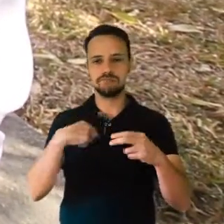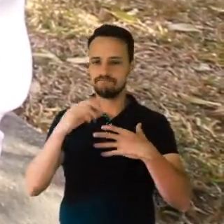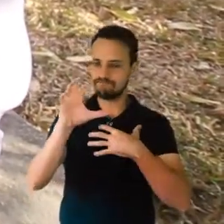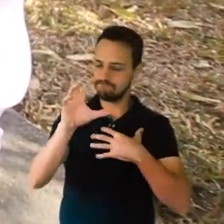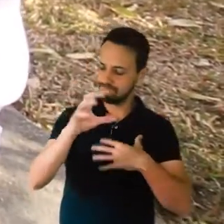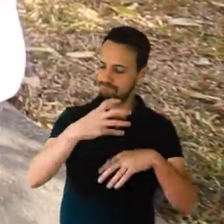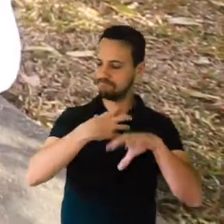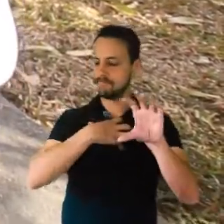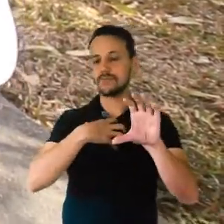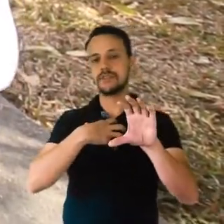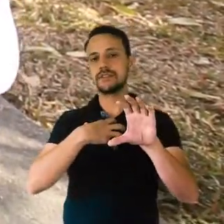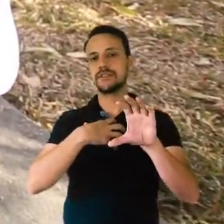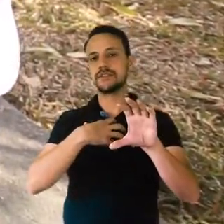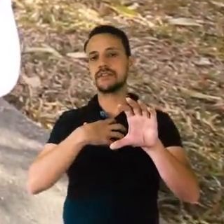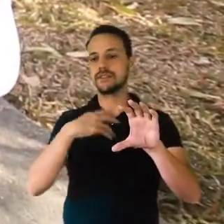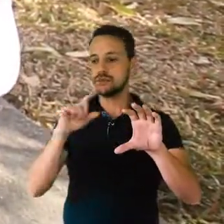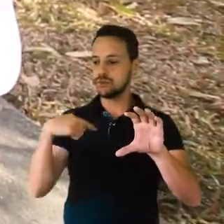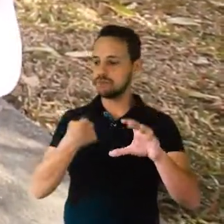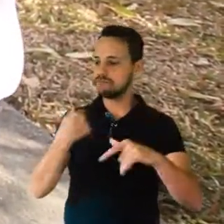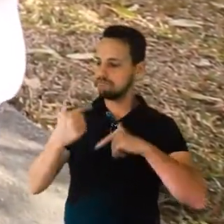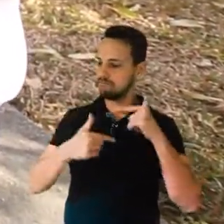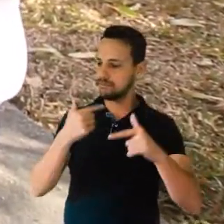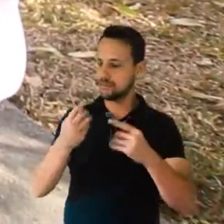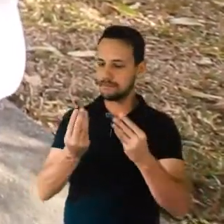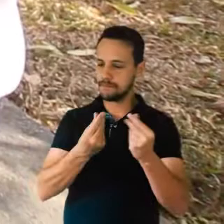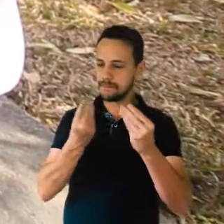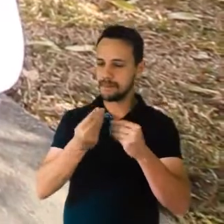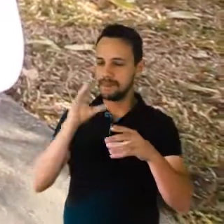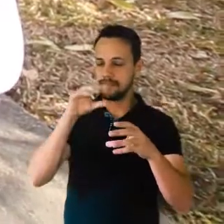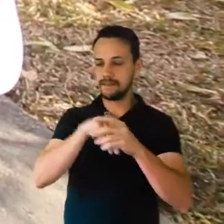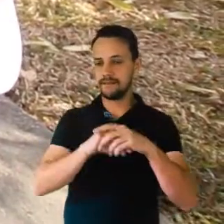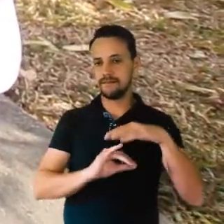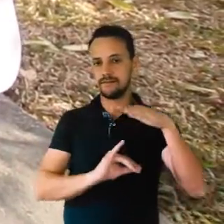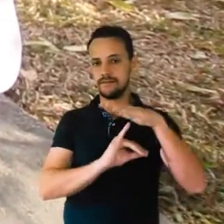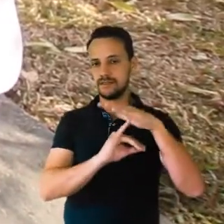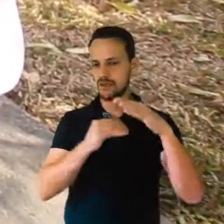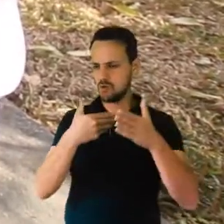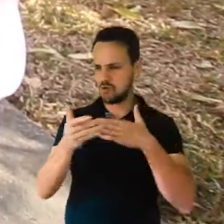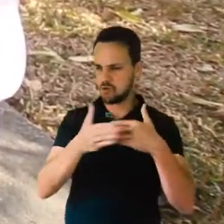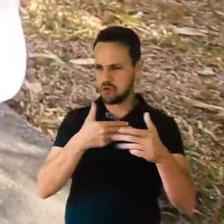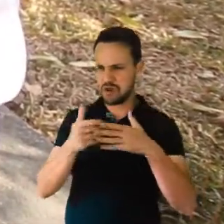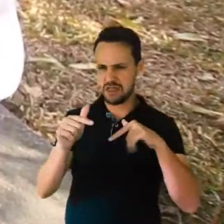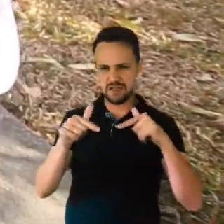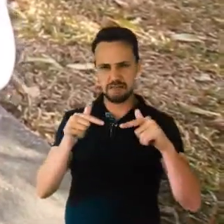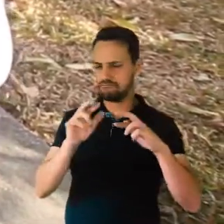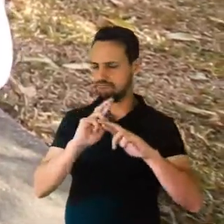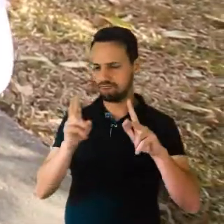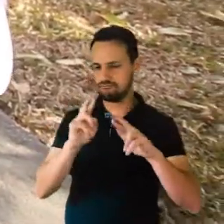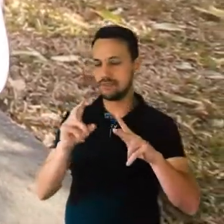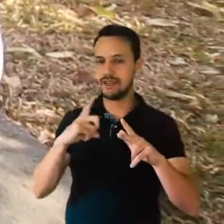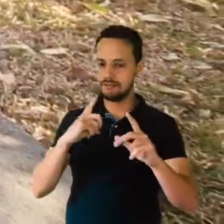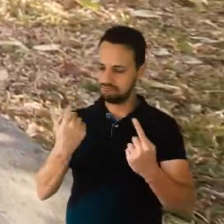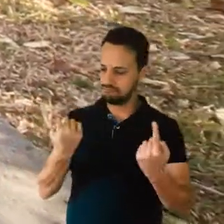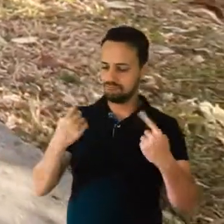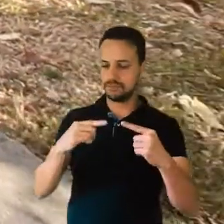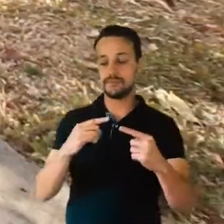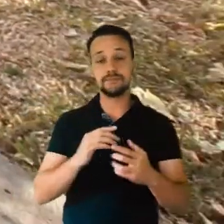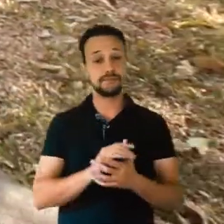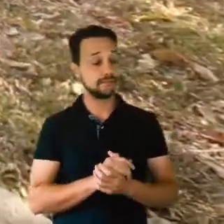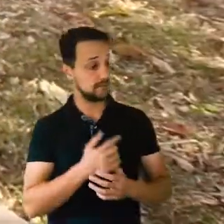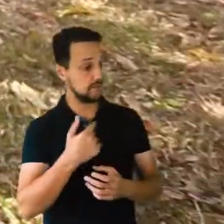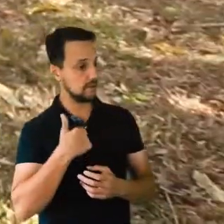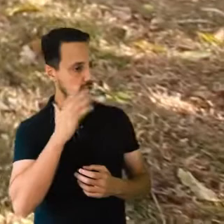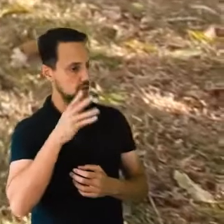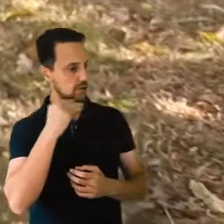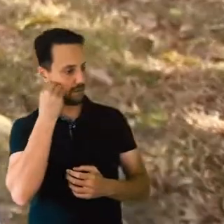Colocar muita empatia. E trabalhar a essência que existe aqui dentro. Não é para qualquer profissional. Não é. É um desafio mesmo. Eu já